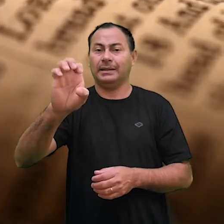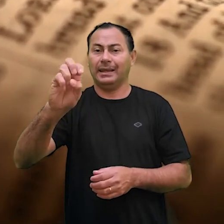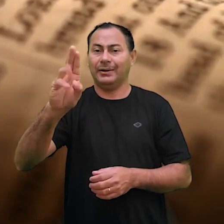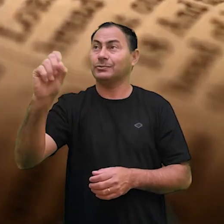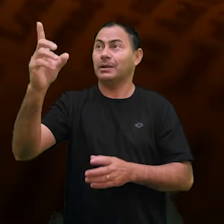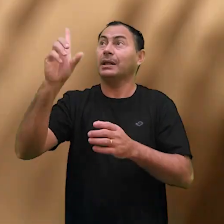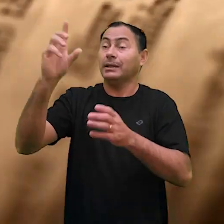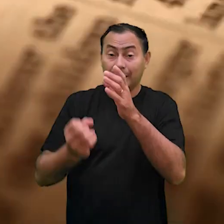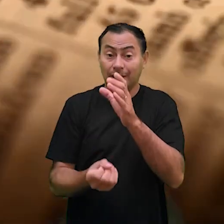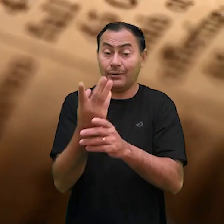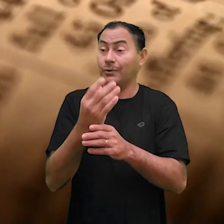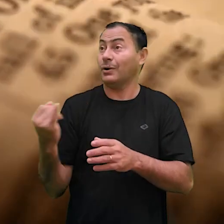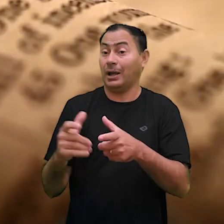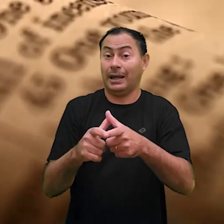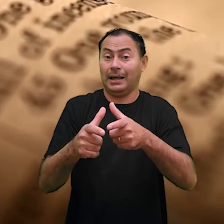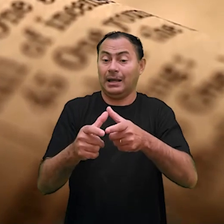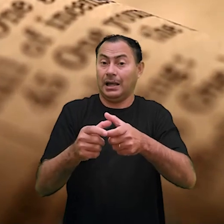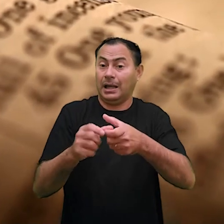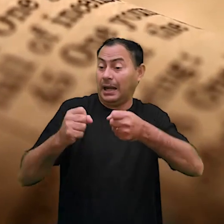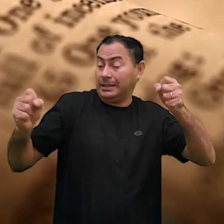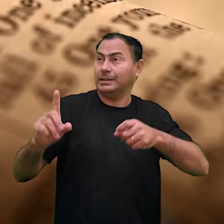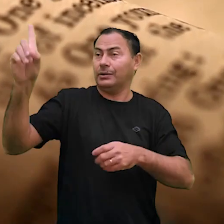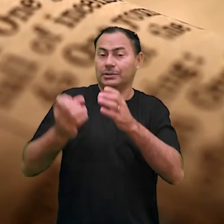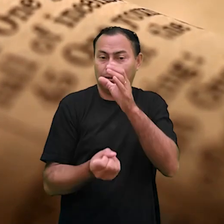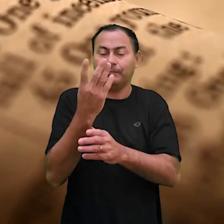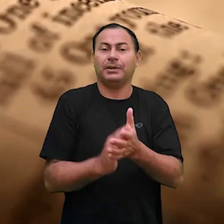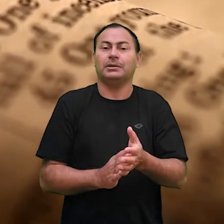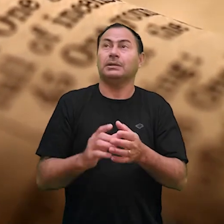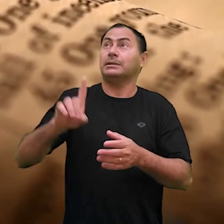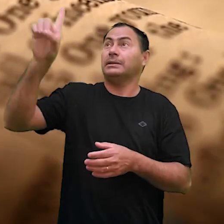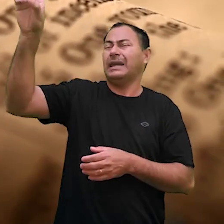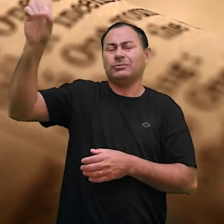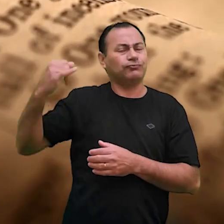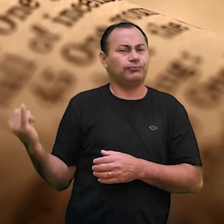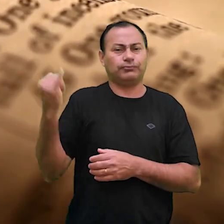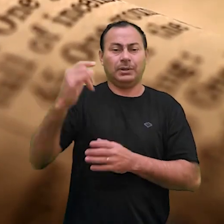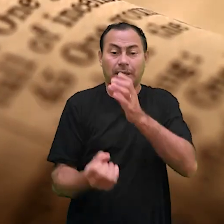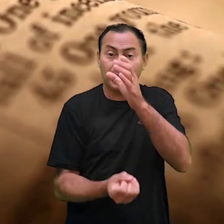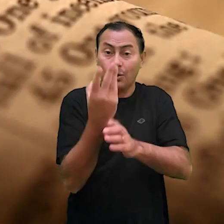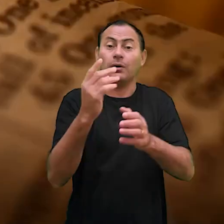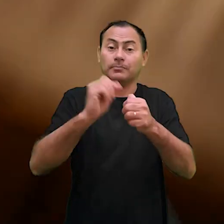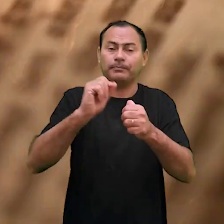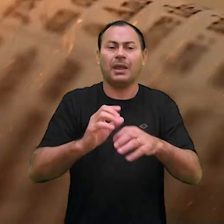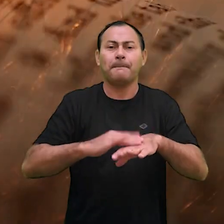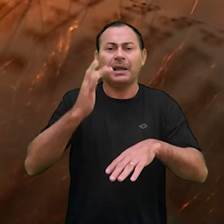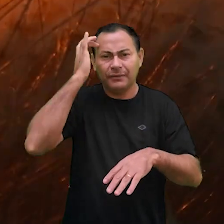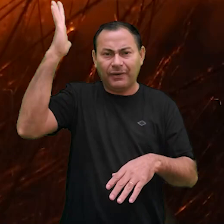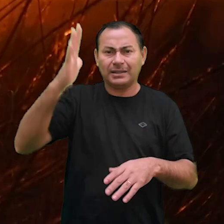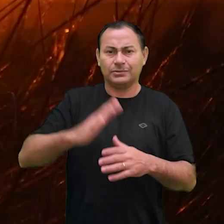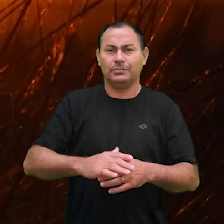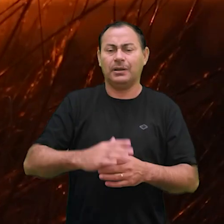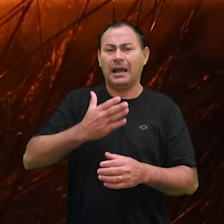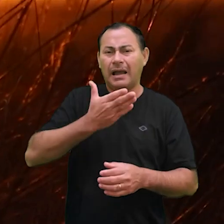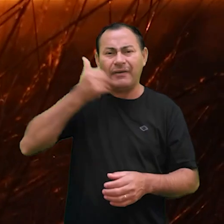Deus, e que esse Big Deus criou. E foi assim que tudo começou. Esse Big Deus criou.